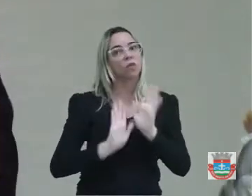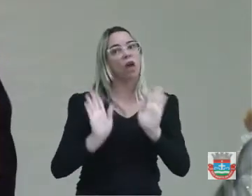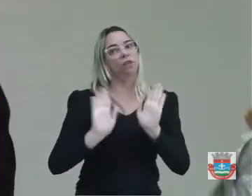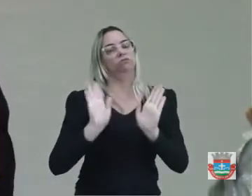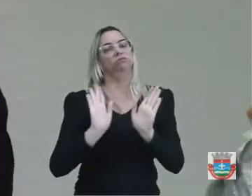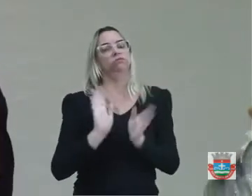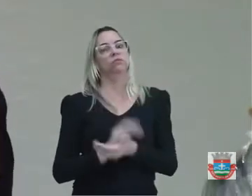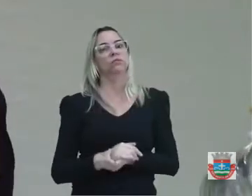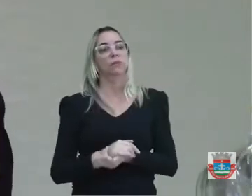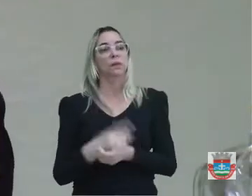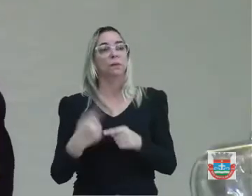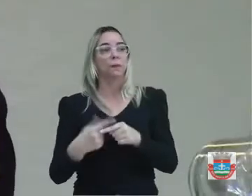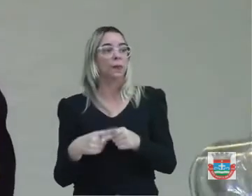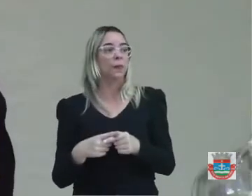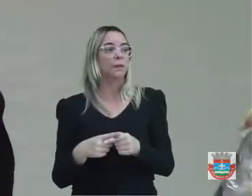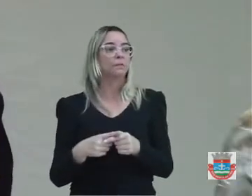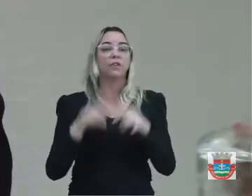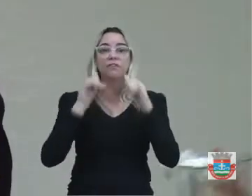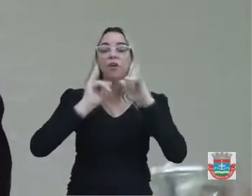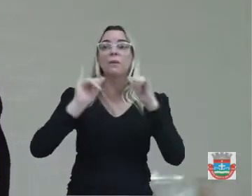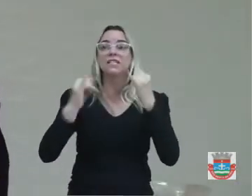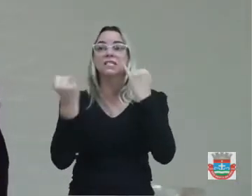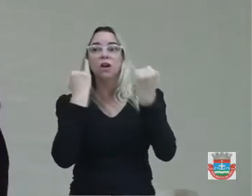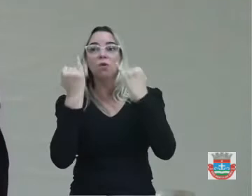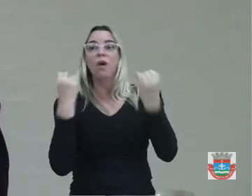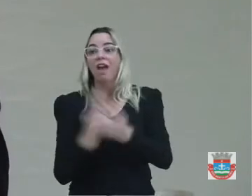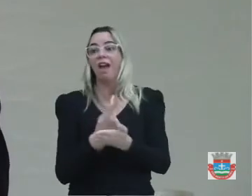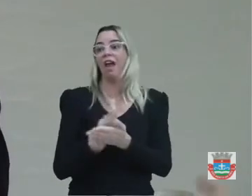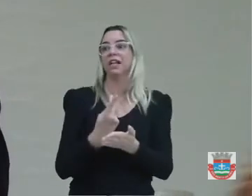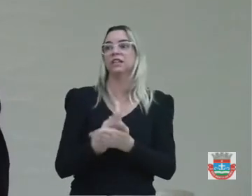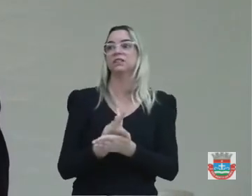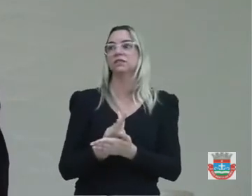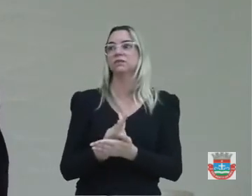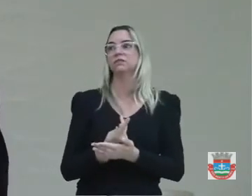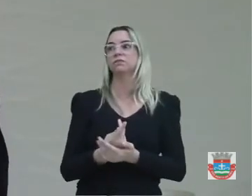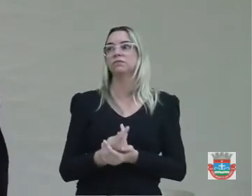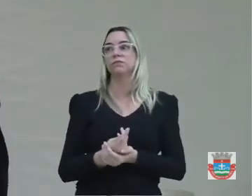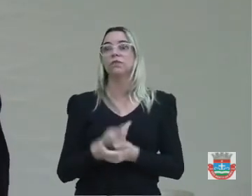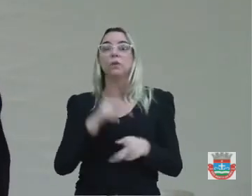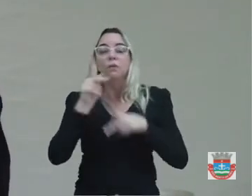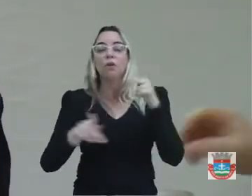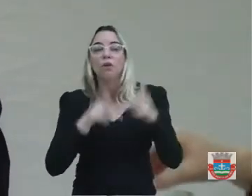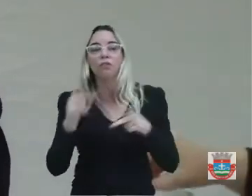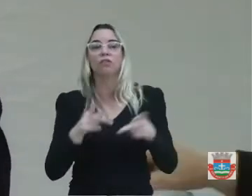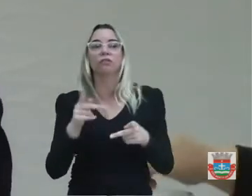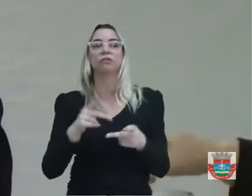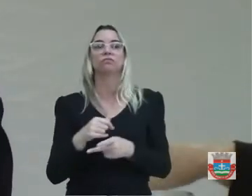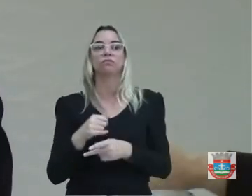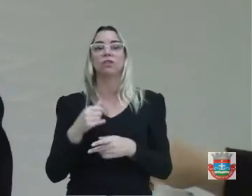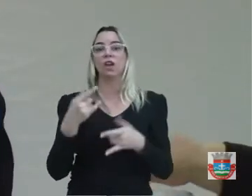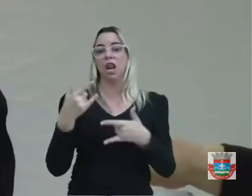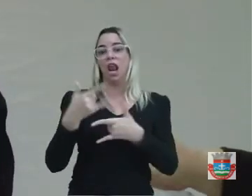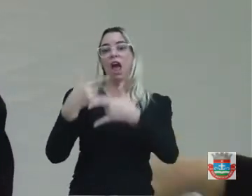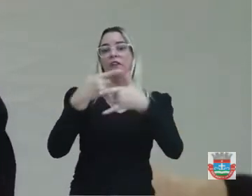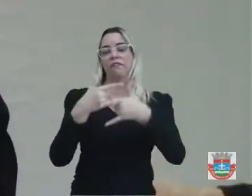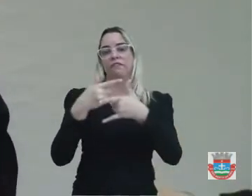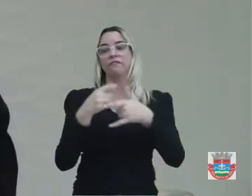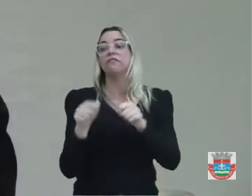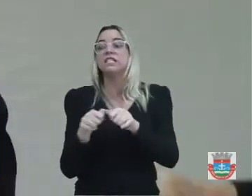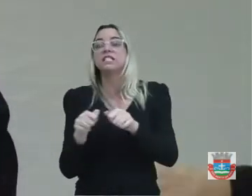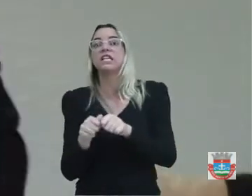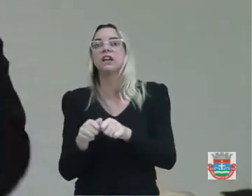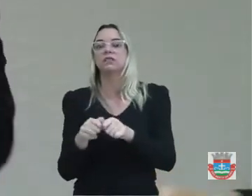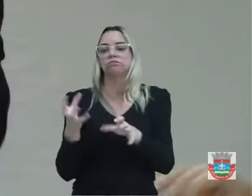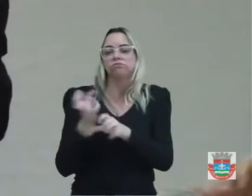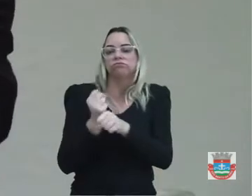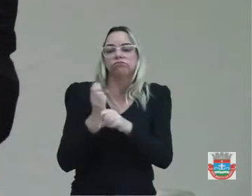isso, passaram as informações errôneas para a população. Vamos fazer uma live. Vamos fazer as